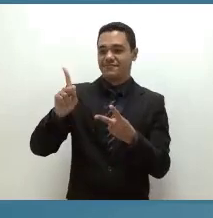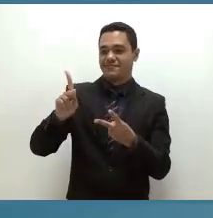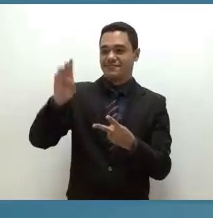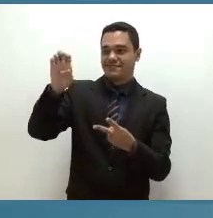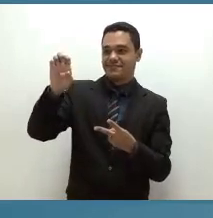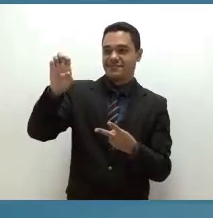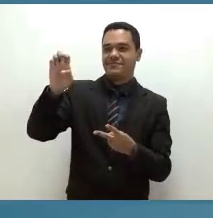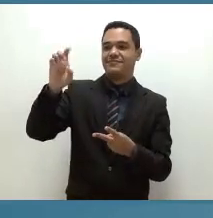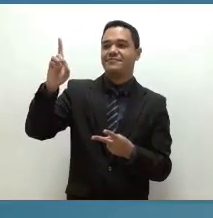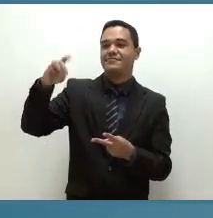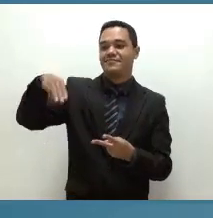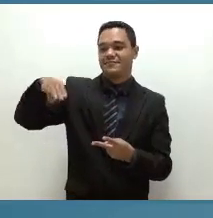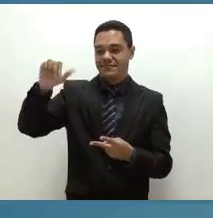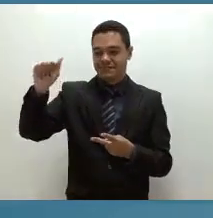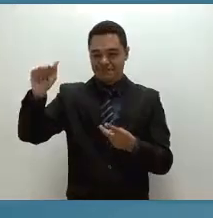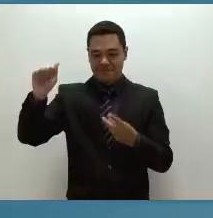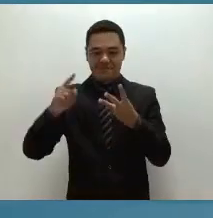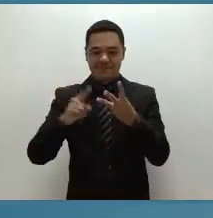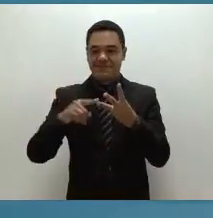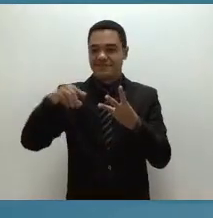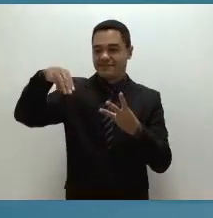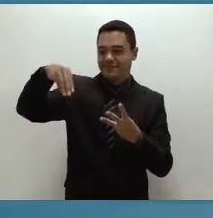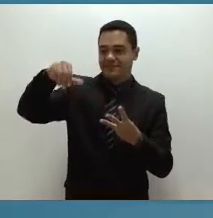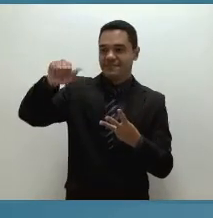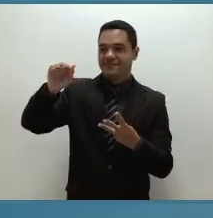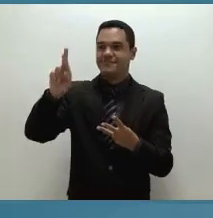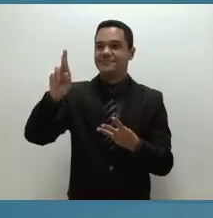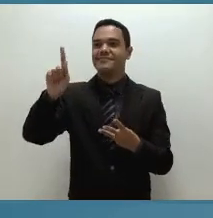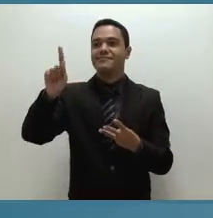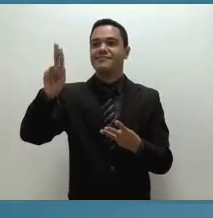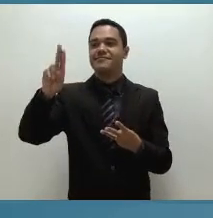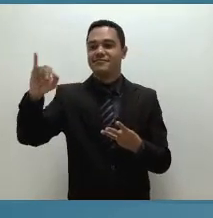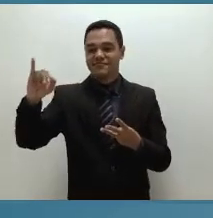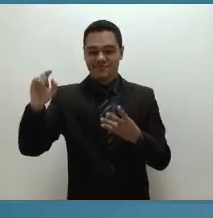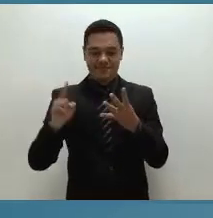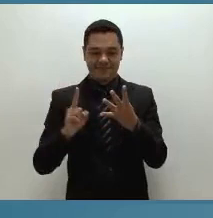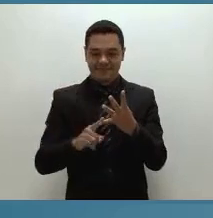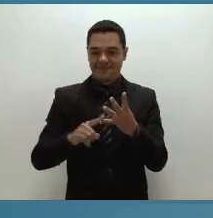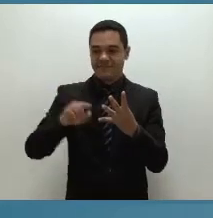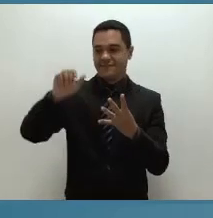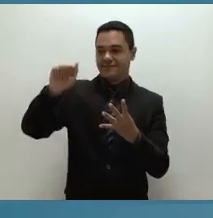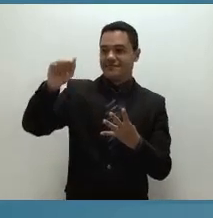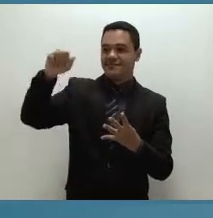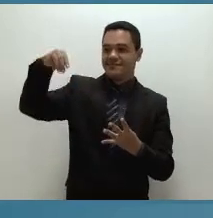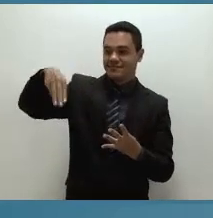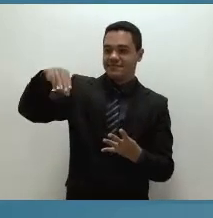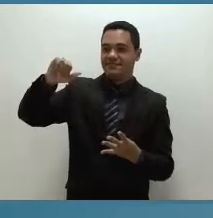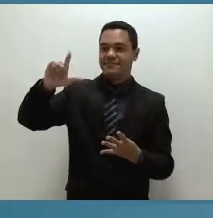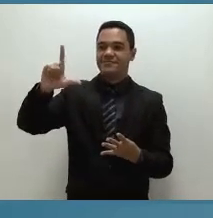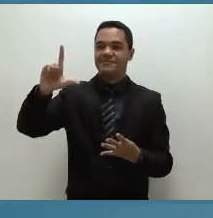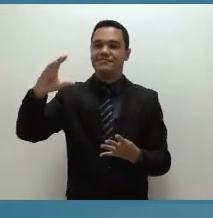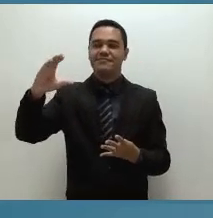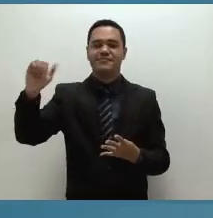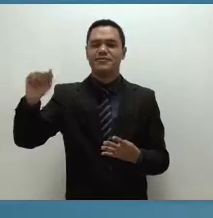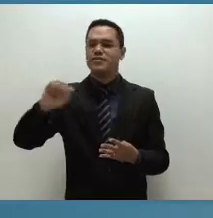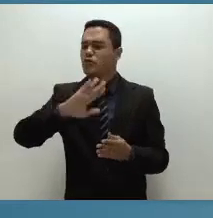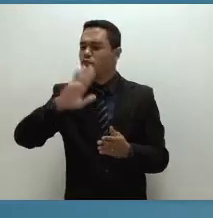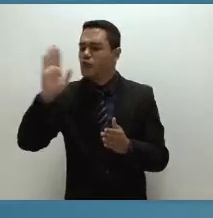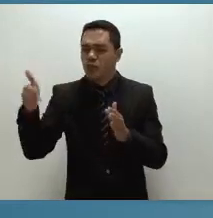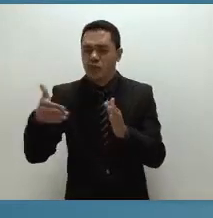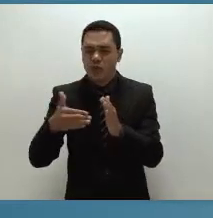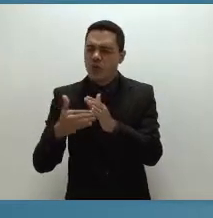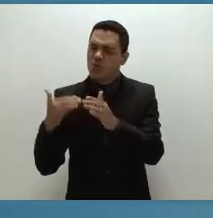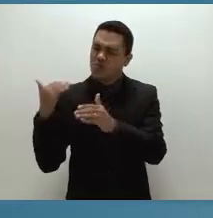Amilca, todos terão êxito na sua nova função. Não tenham medo, porque vocês